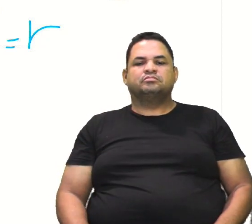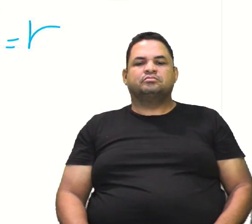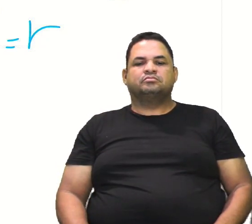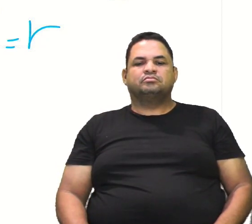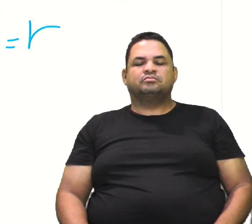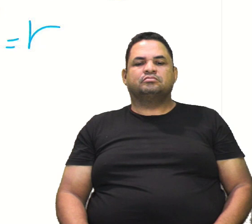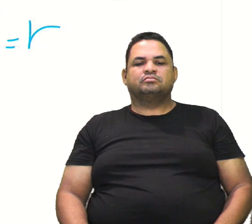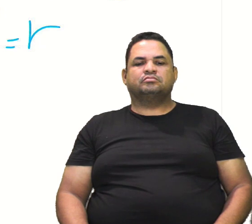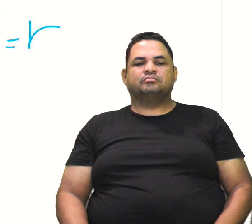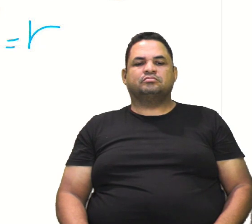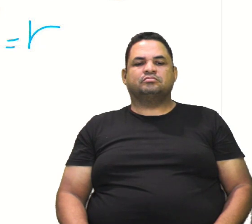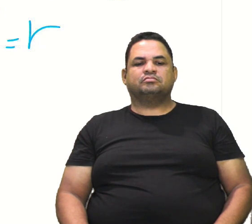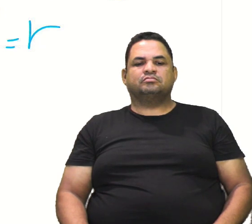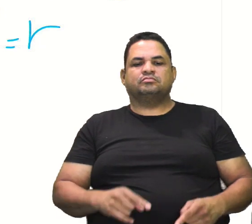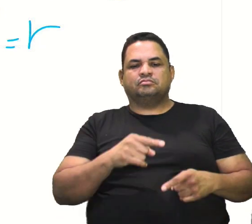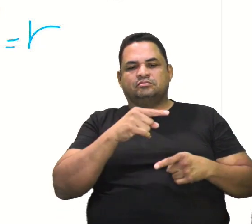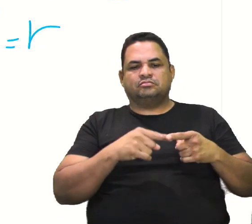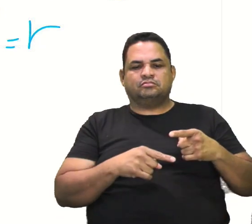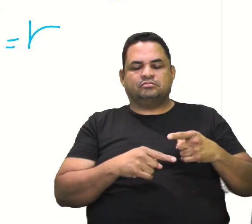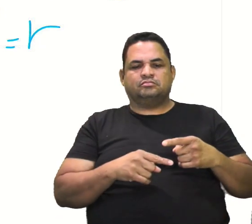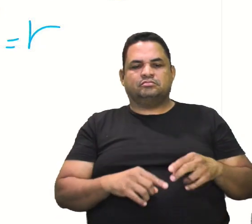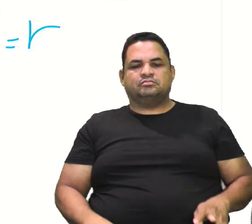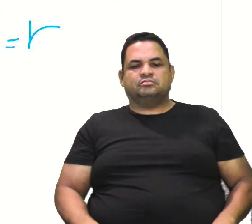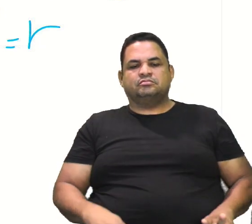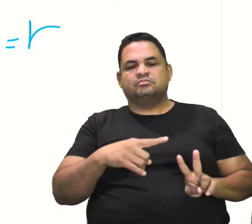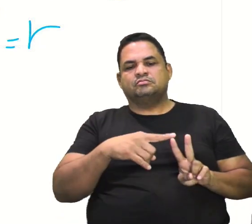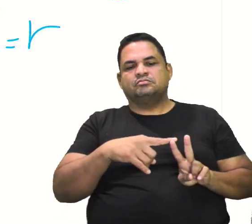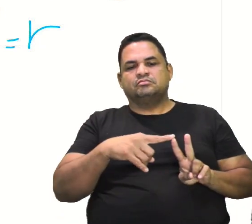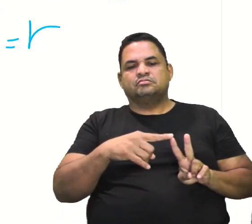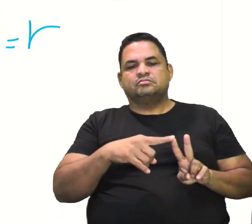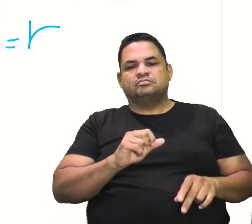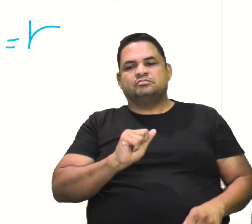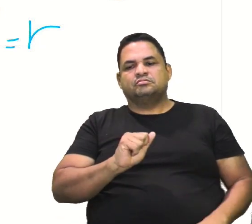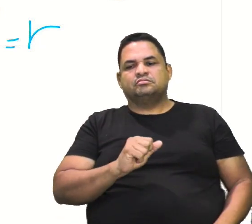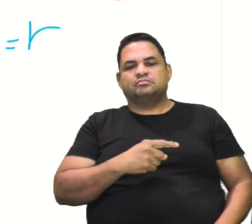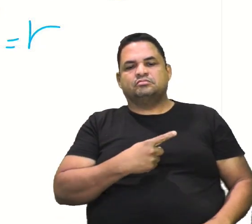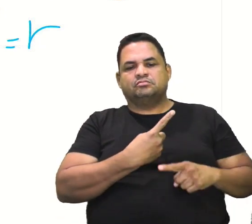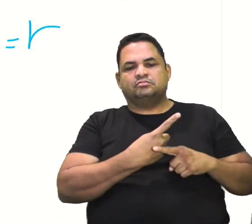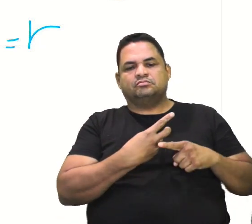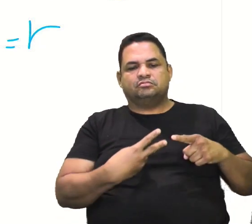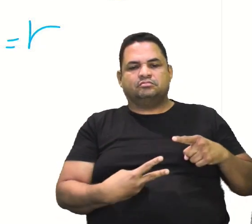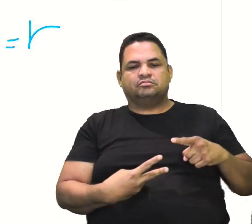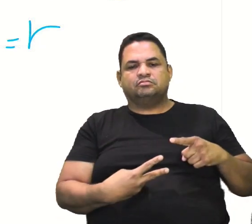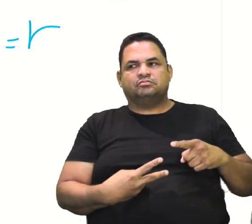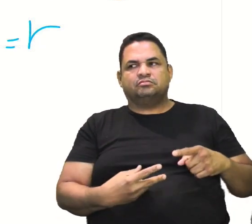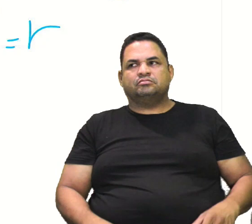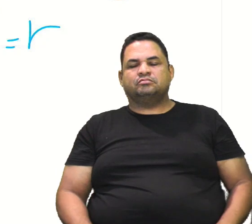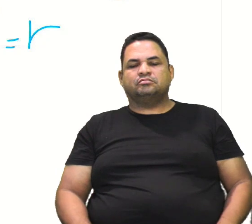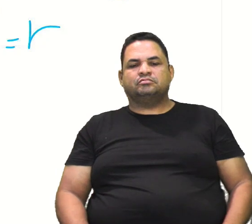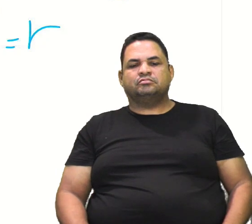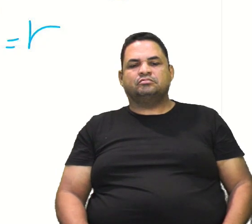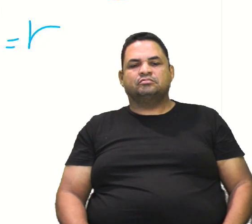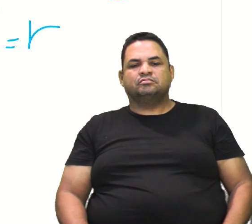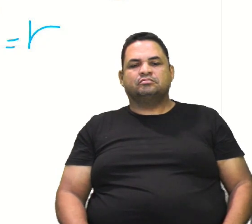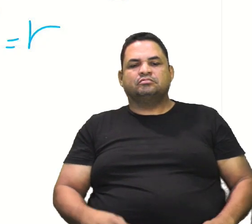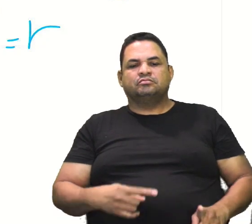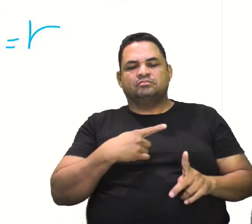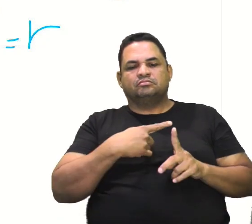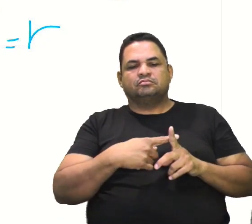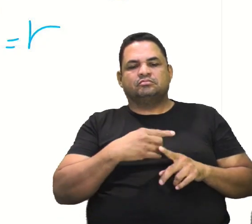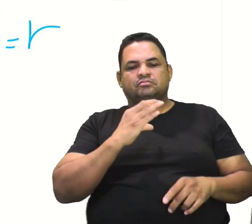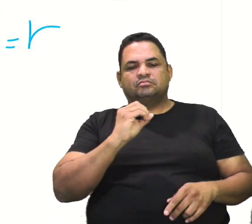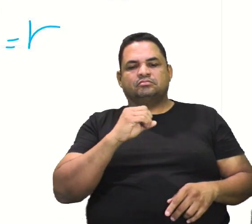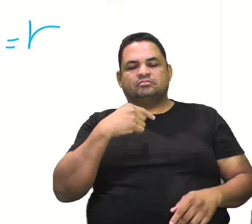3. Isso sobre raiz do A. 1 ao quadrado. 1 ao quadrado